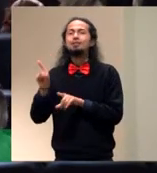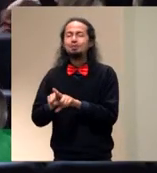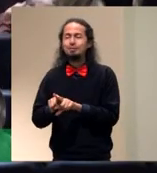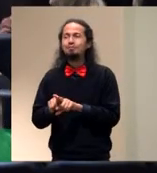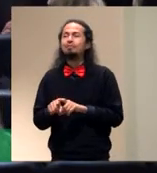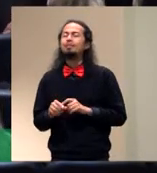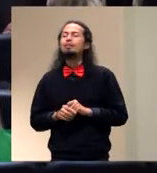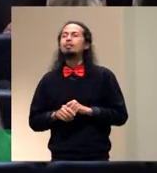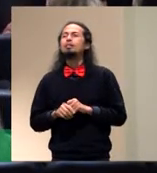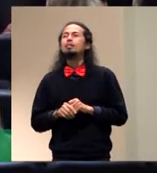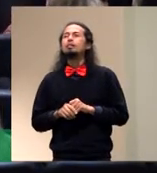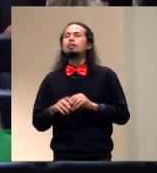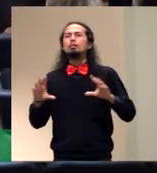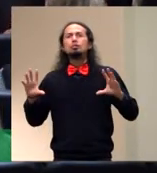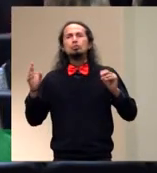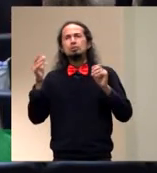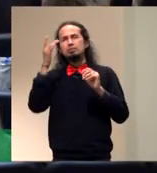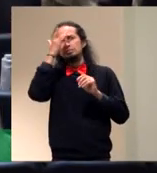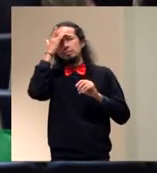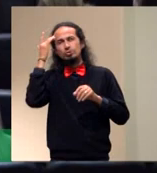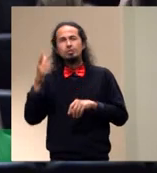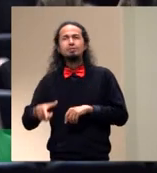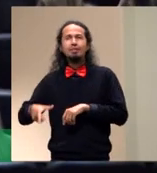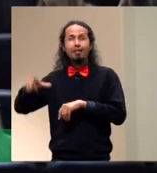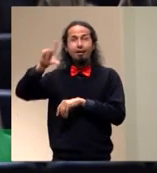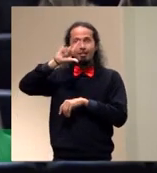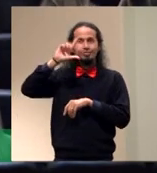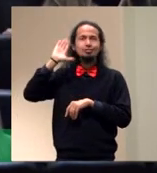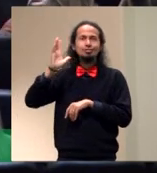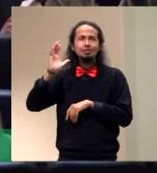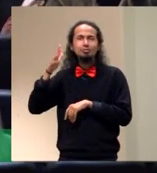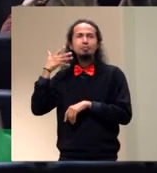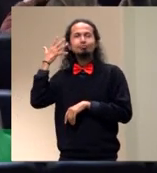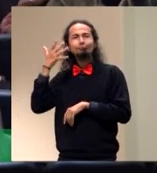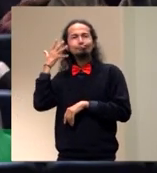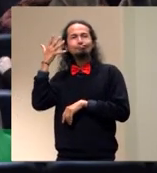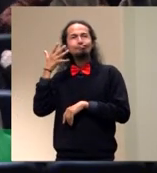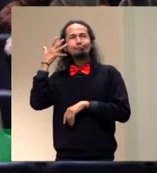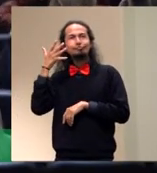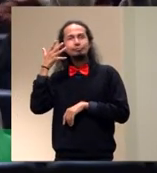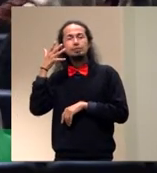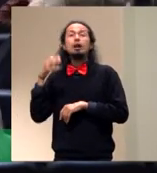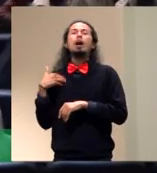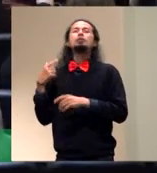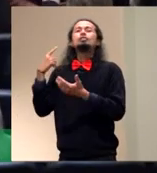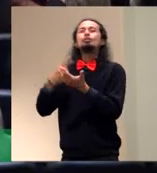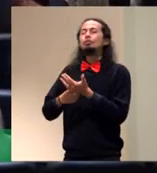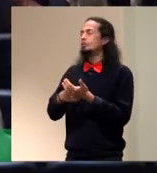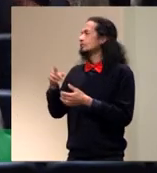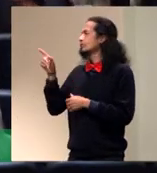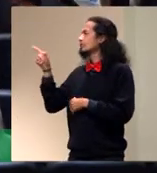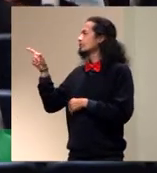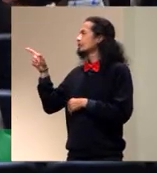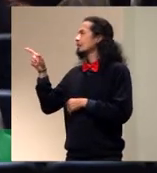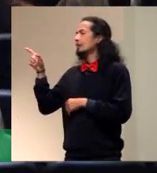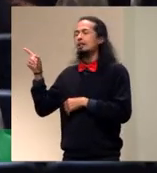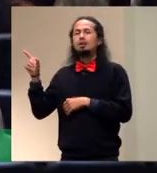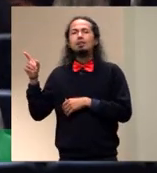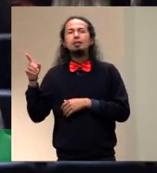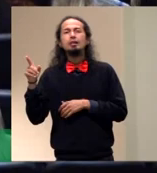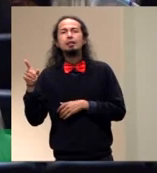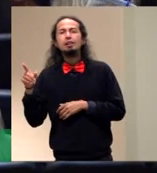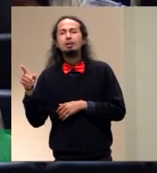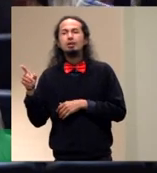de todas as pessoas que precederam. E dizer que nós fizemos um convite para a Heloísa, particularmente eu e